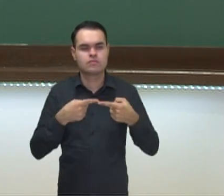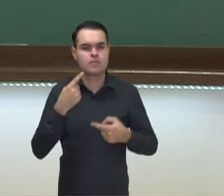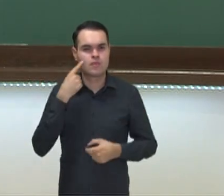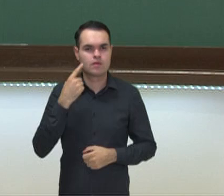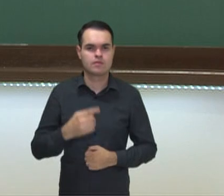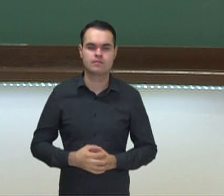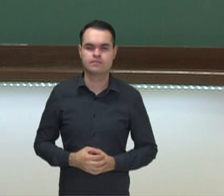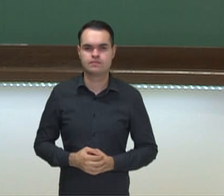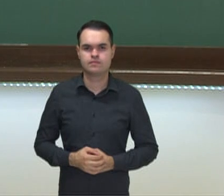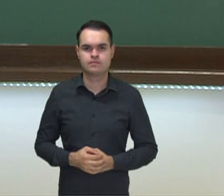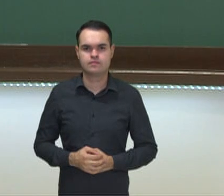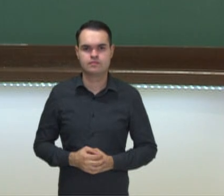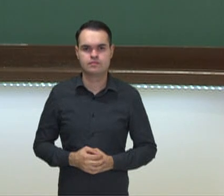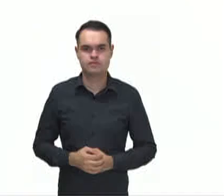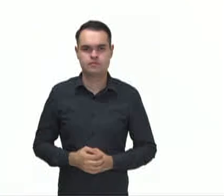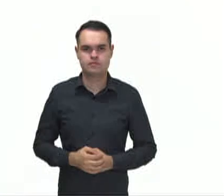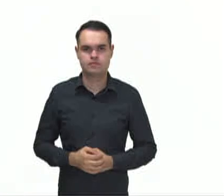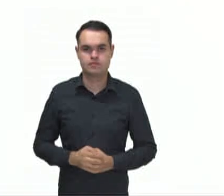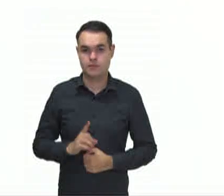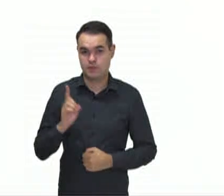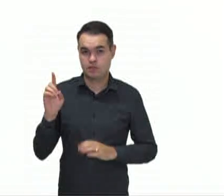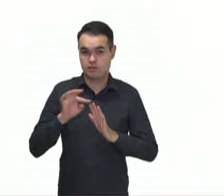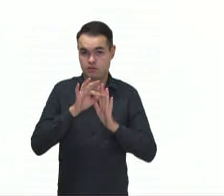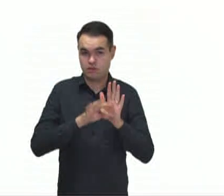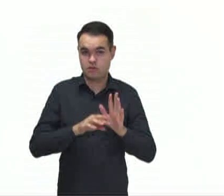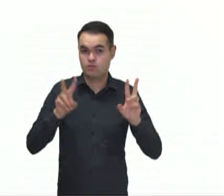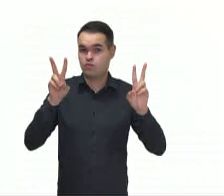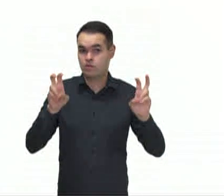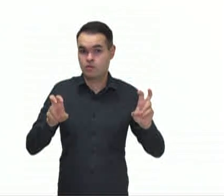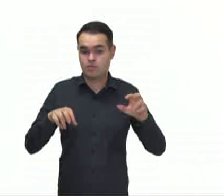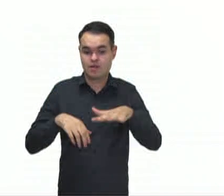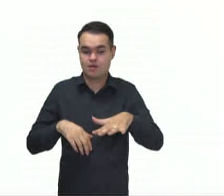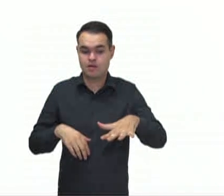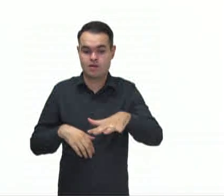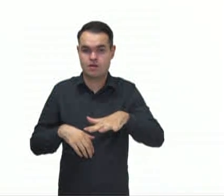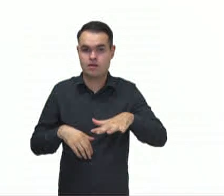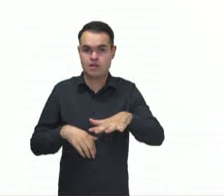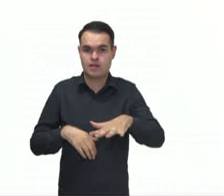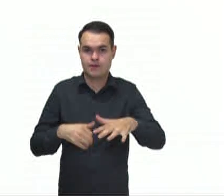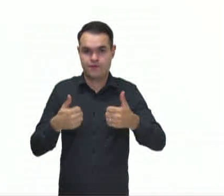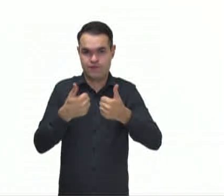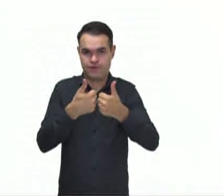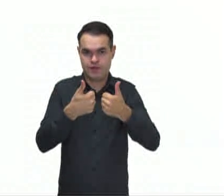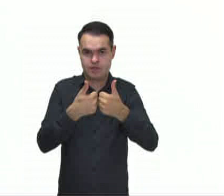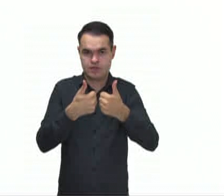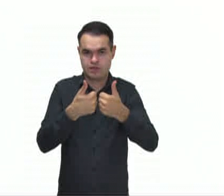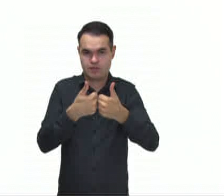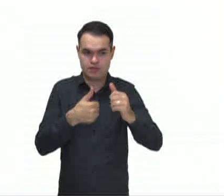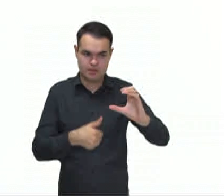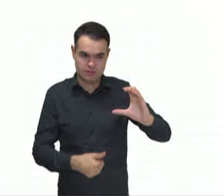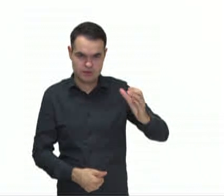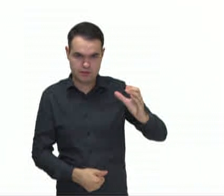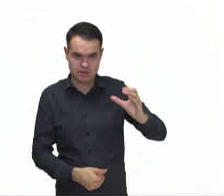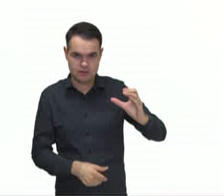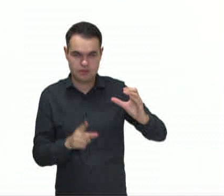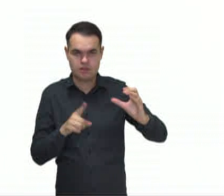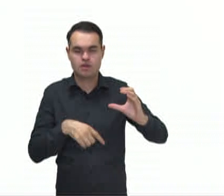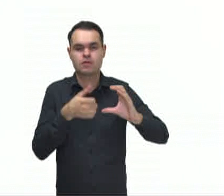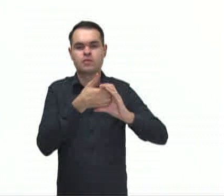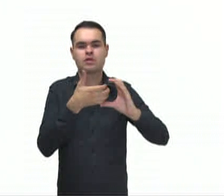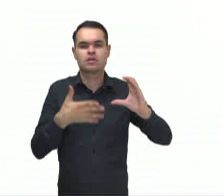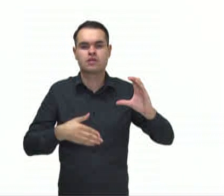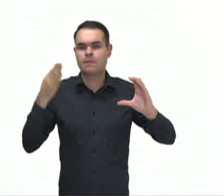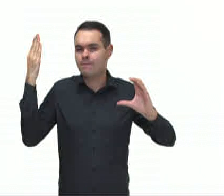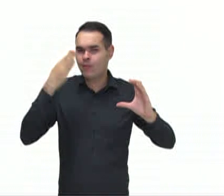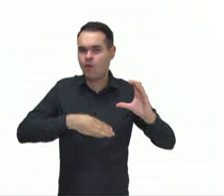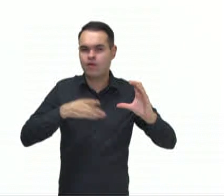Vejamos. Esse texto aborda um tema relacionado à área de física, ciências. Uma característica que